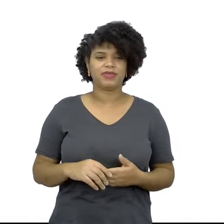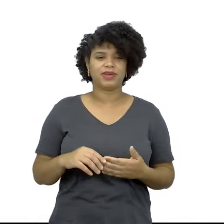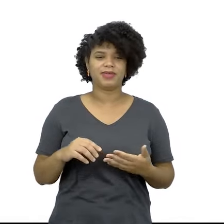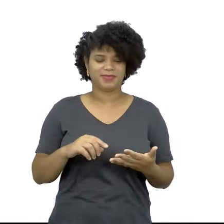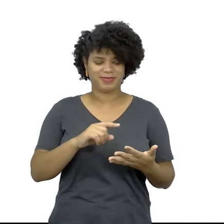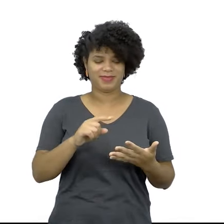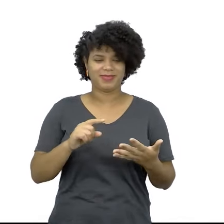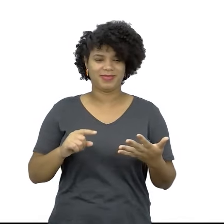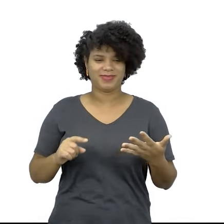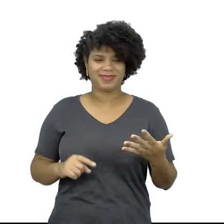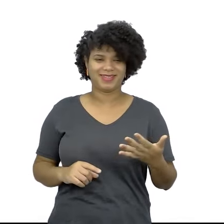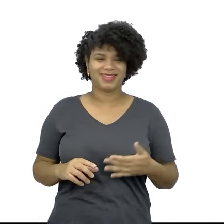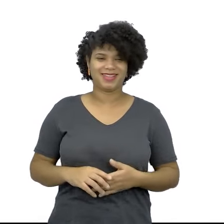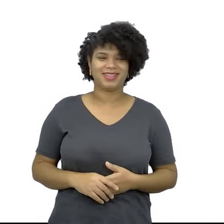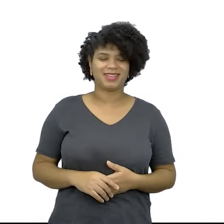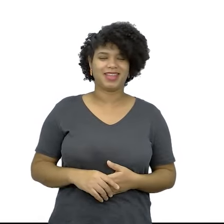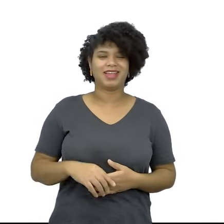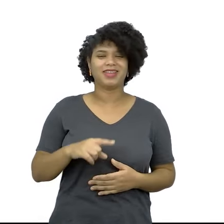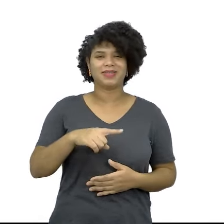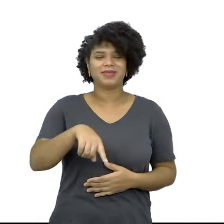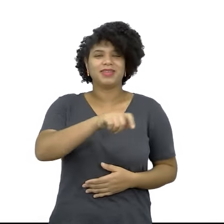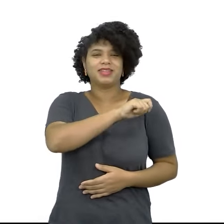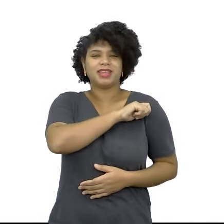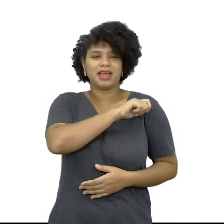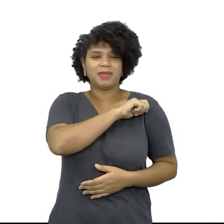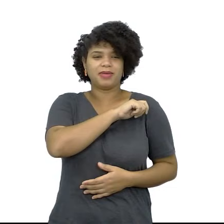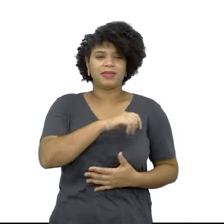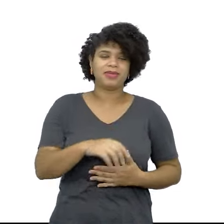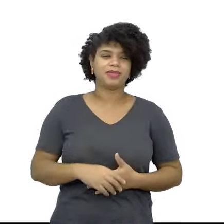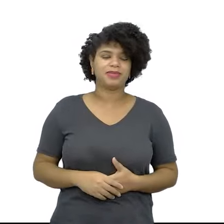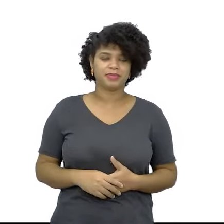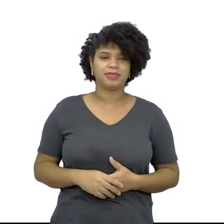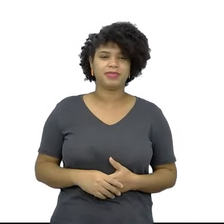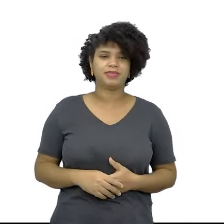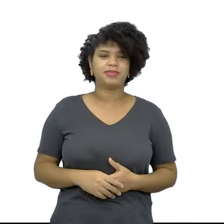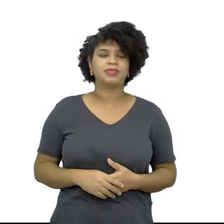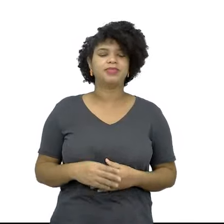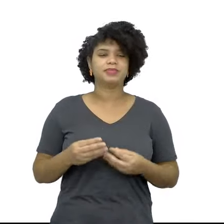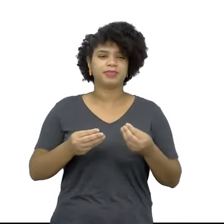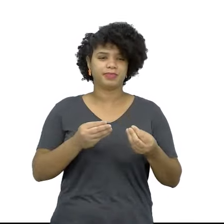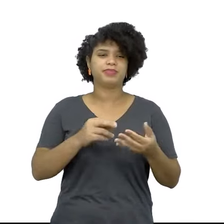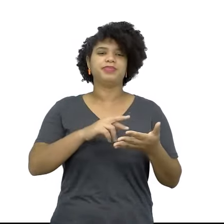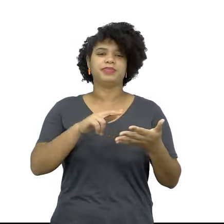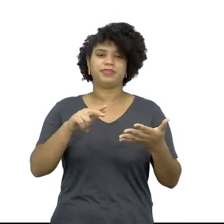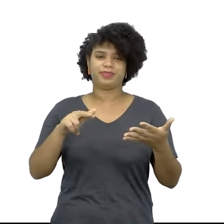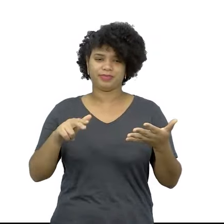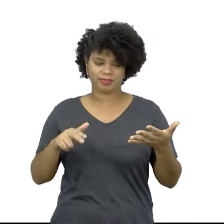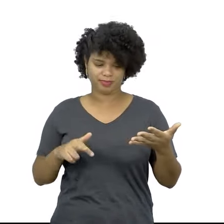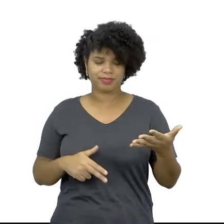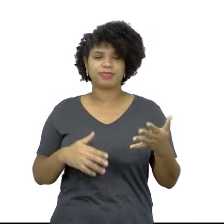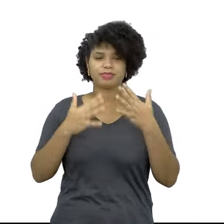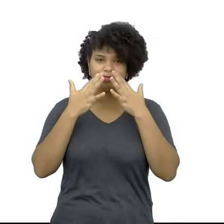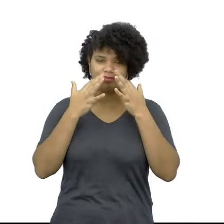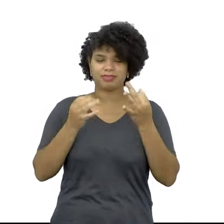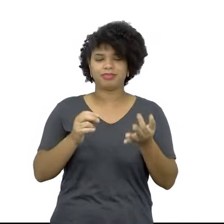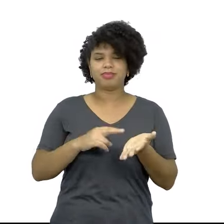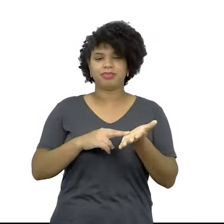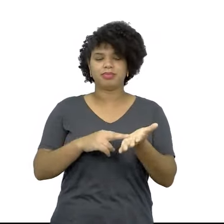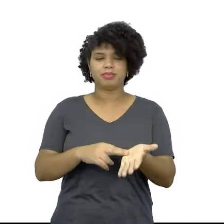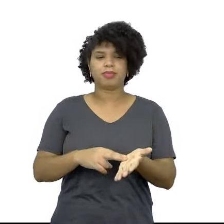percorrendo aí com os nossos estudantes o trabalho que eles realizarão em relação às cartas,